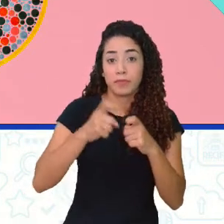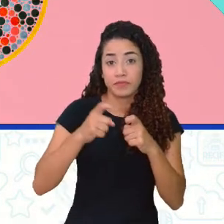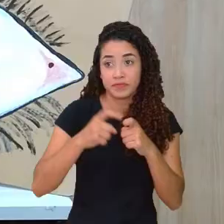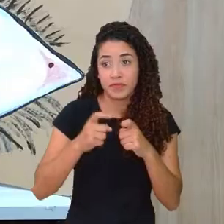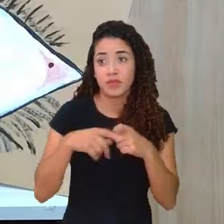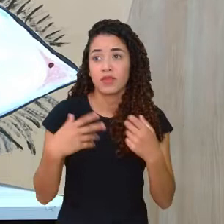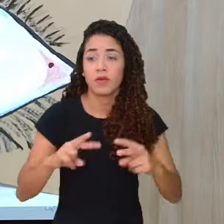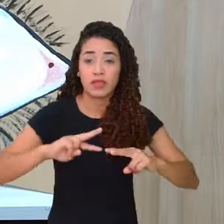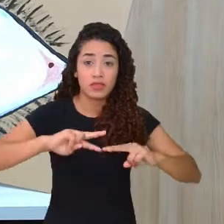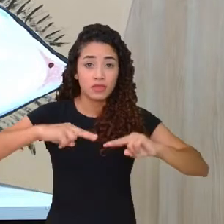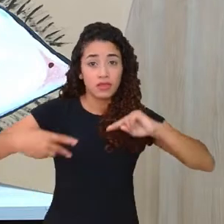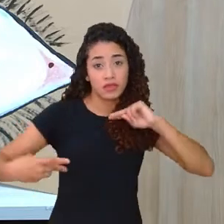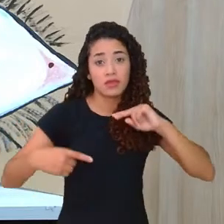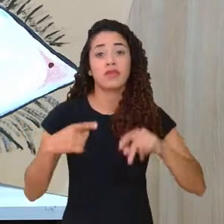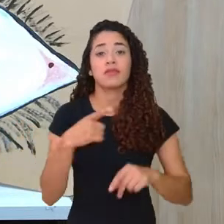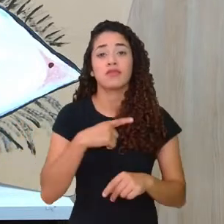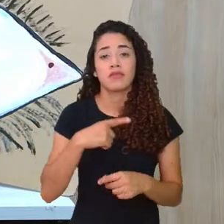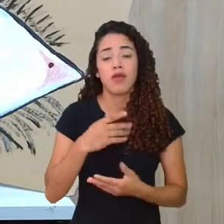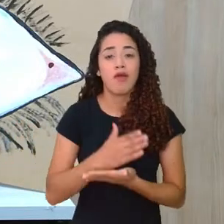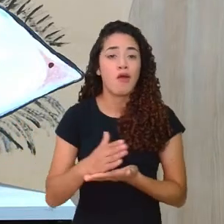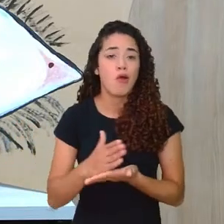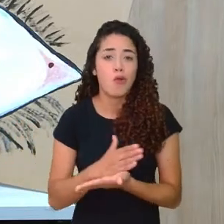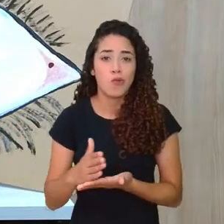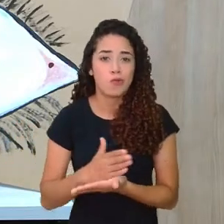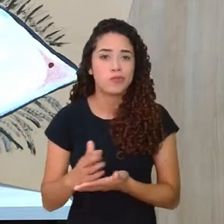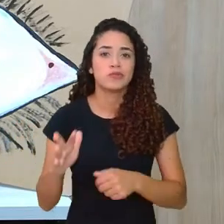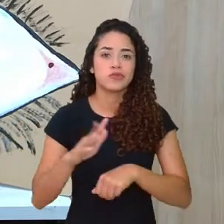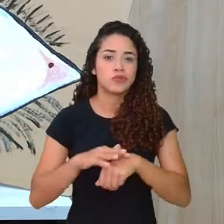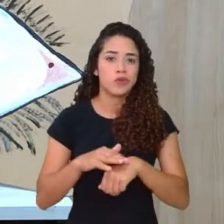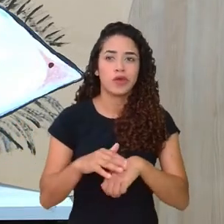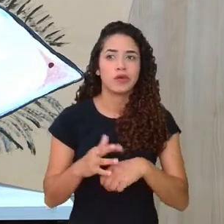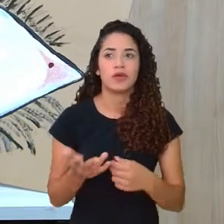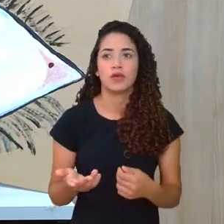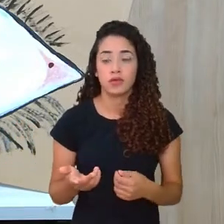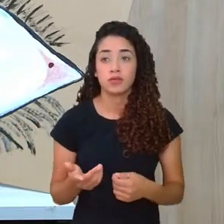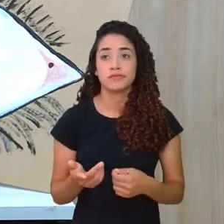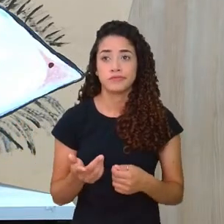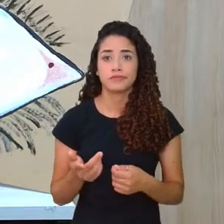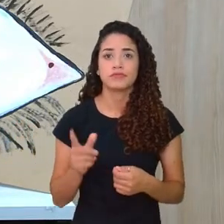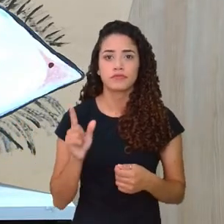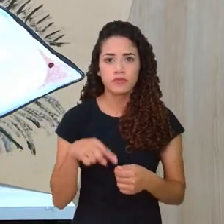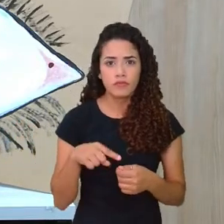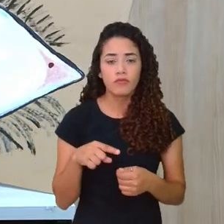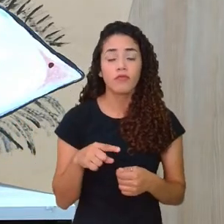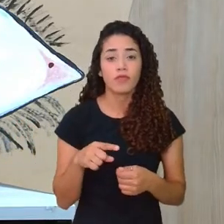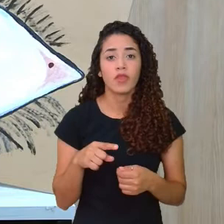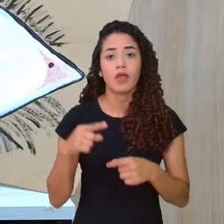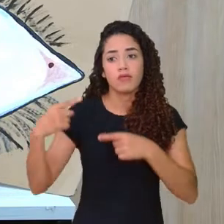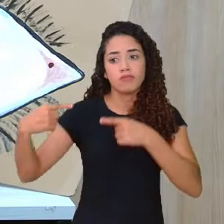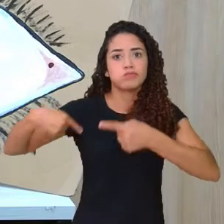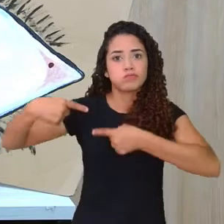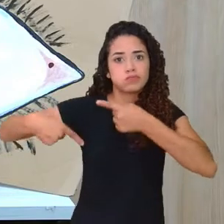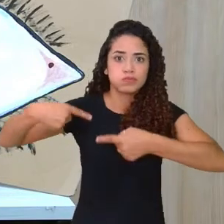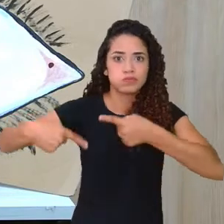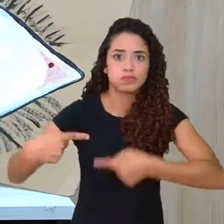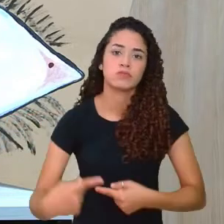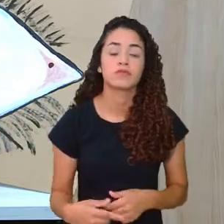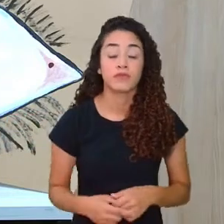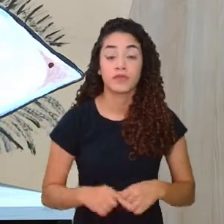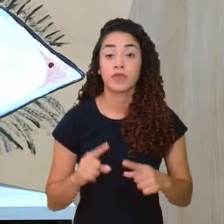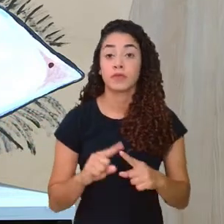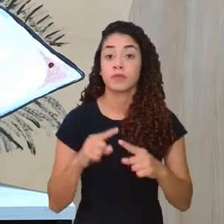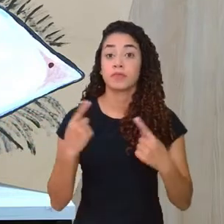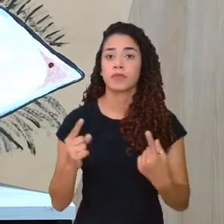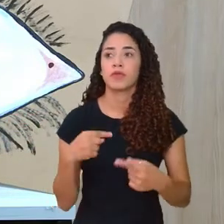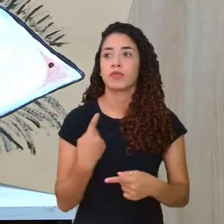está falando que existem algumas doenças, né, como o glaucoma, que são doenças consideradas hereditárias. Mas